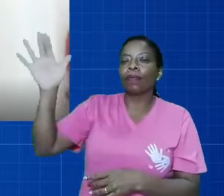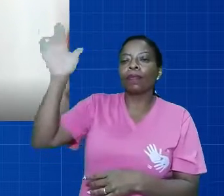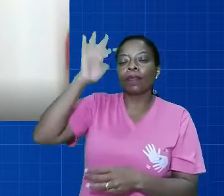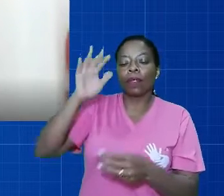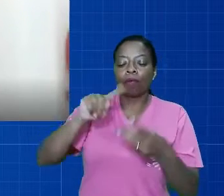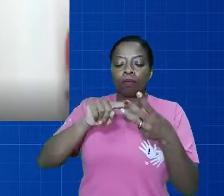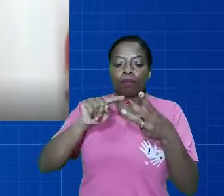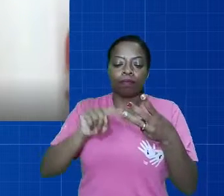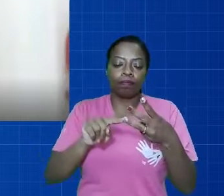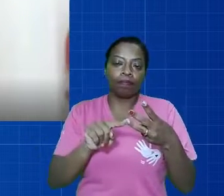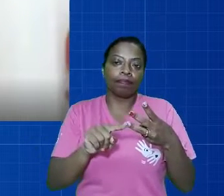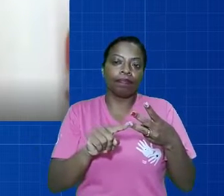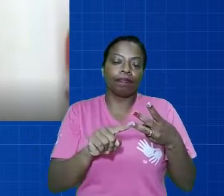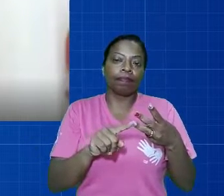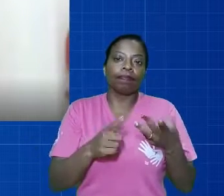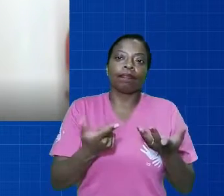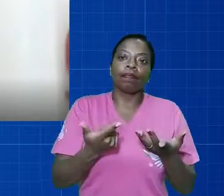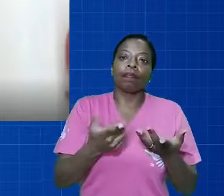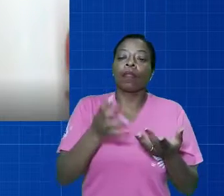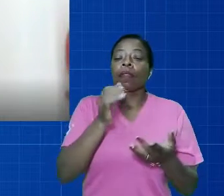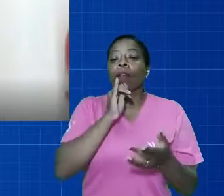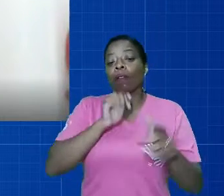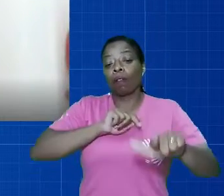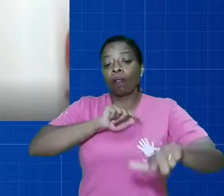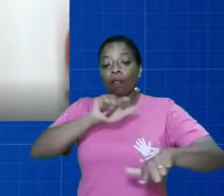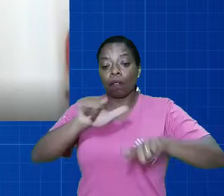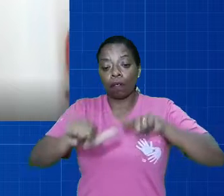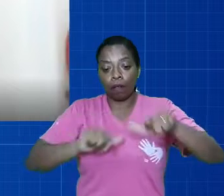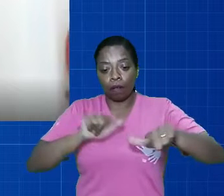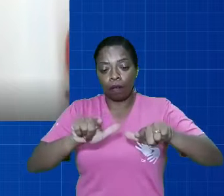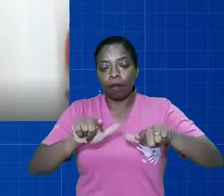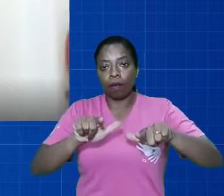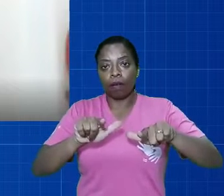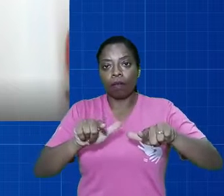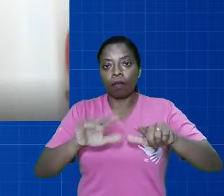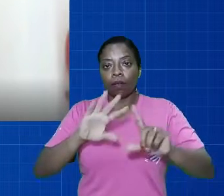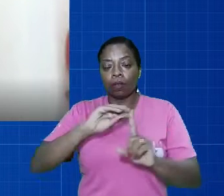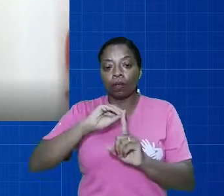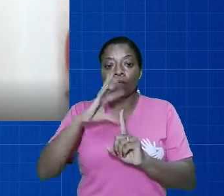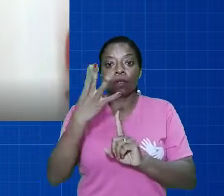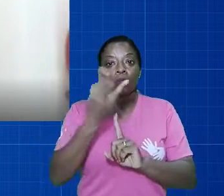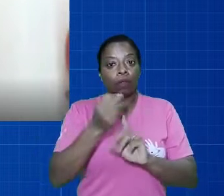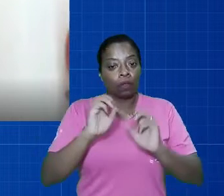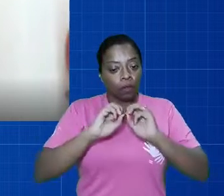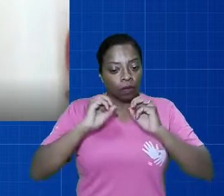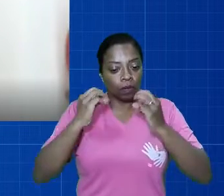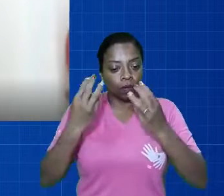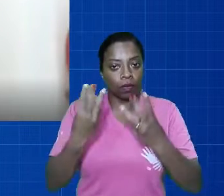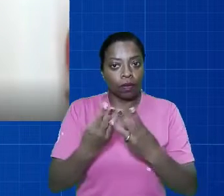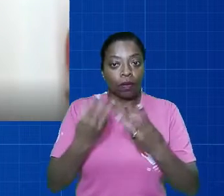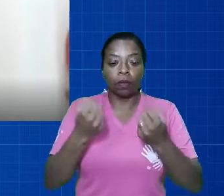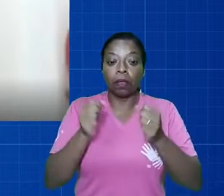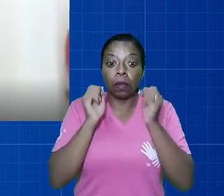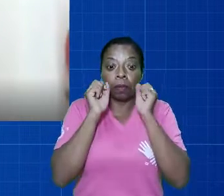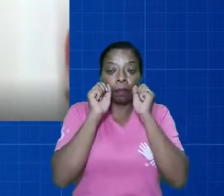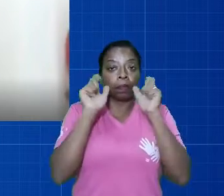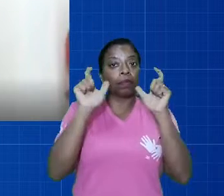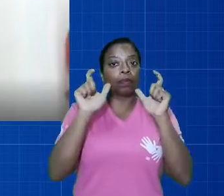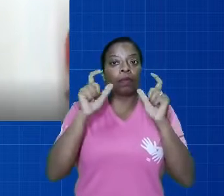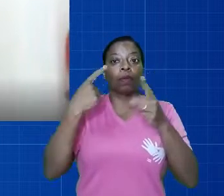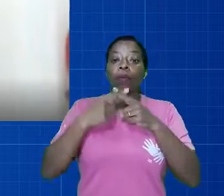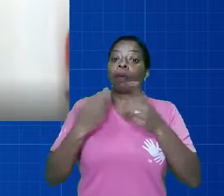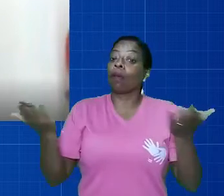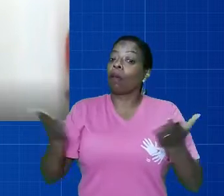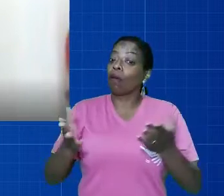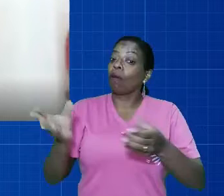refletir sobre duas questões que o trabalho na oficina vai ter que ficar muito atento agora que ela vai para as escolas, né? Já essa